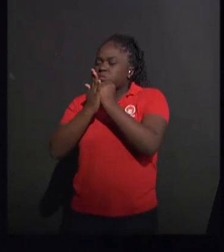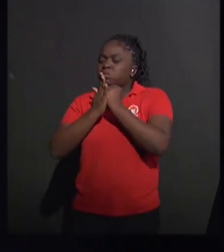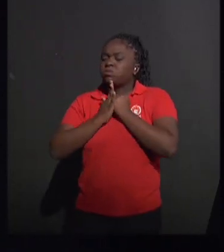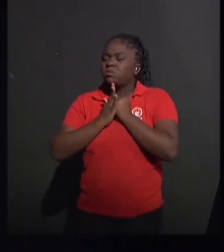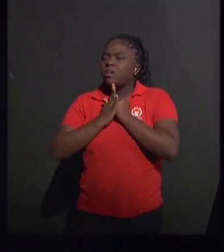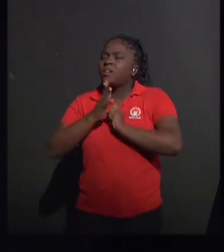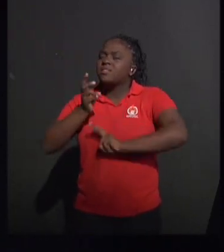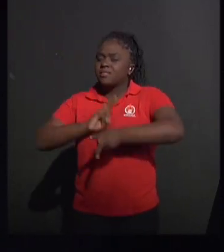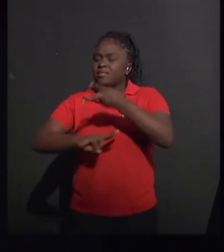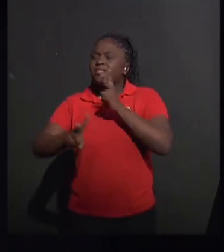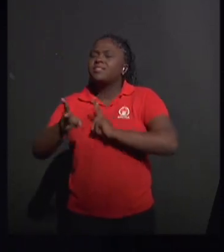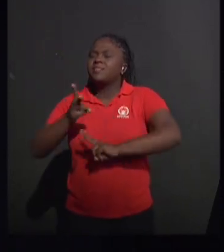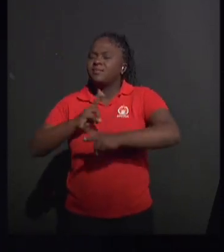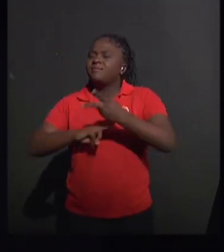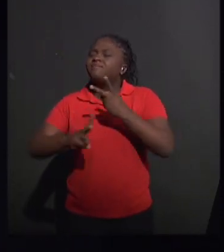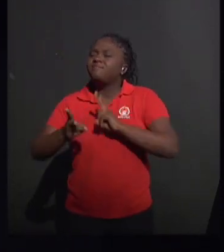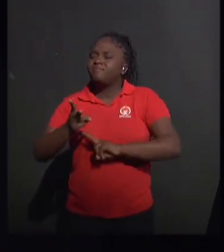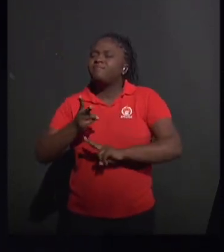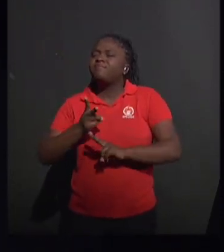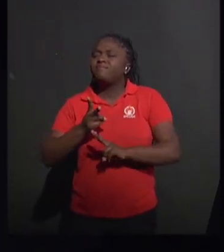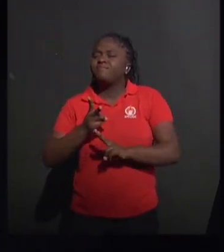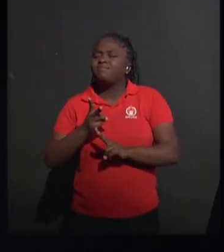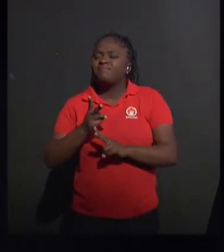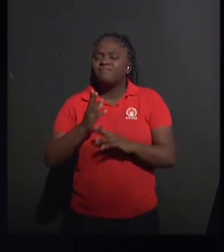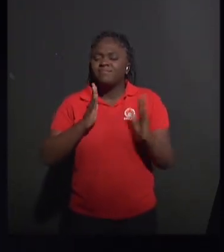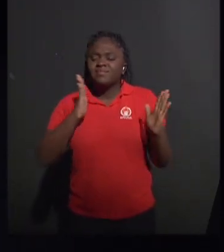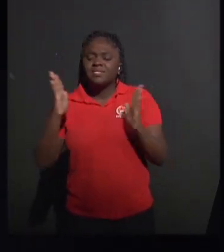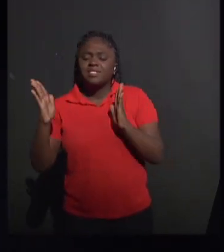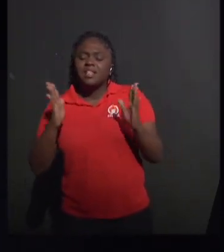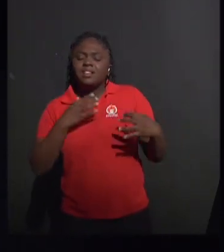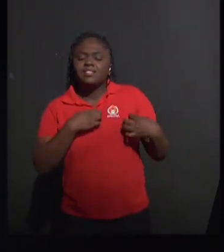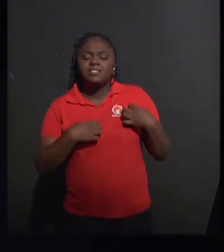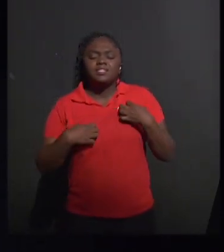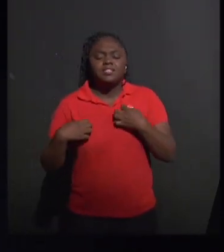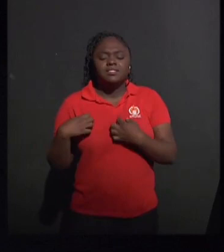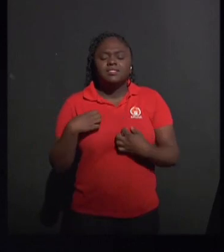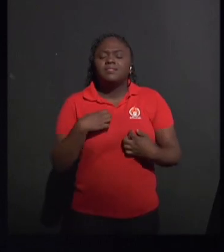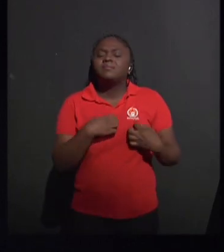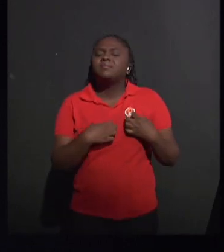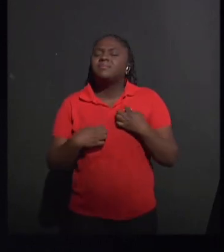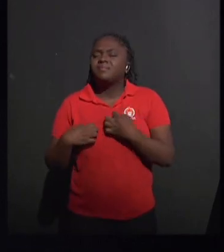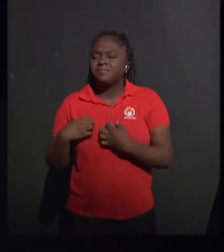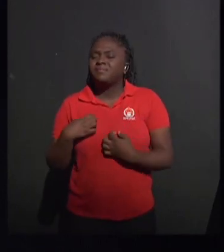presente. No meio da angústia, Senhor.